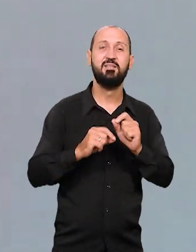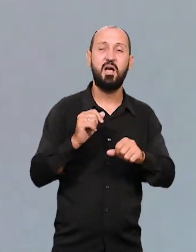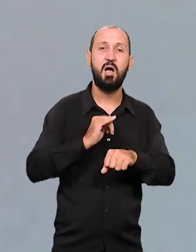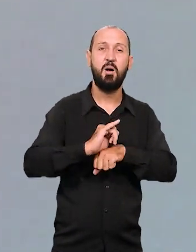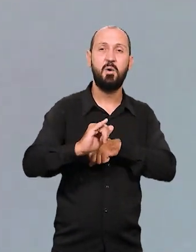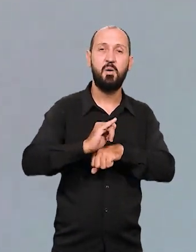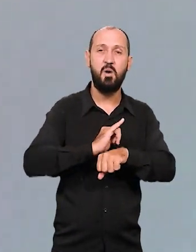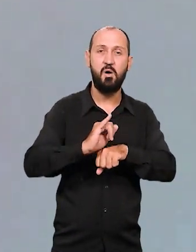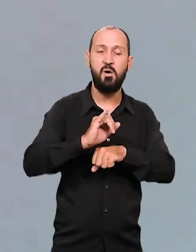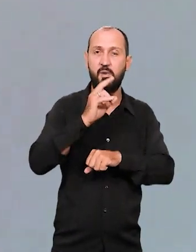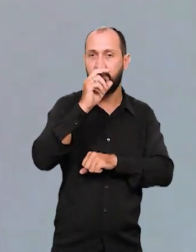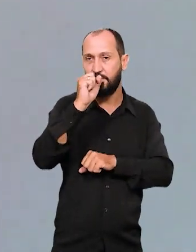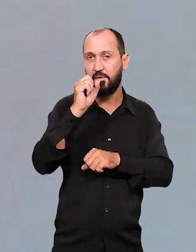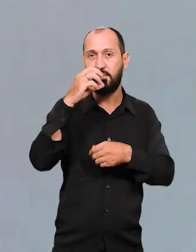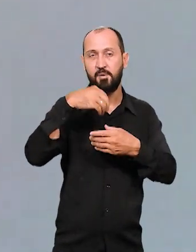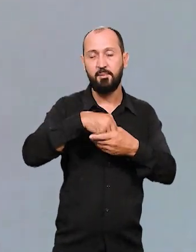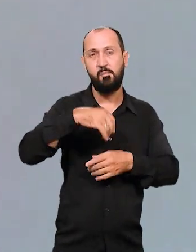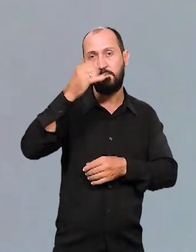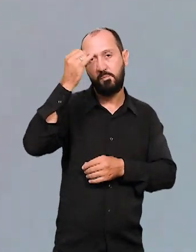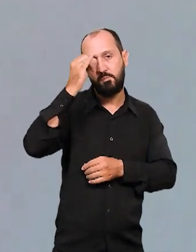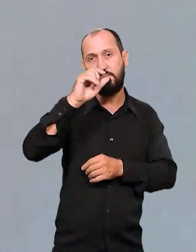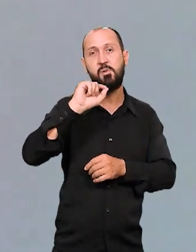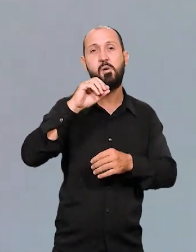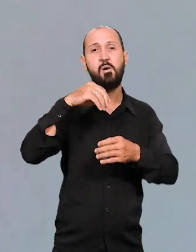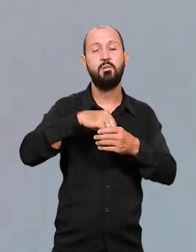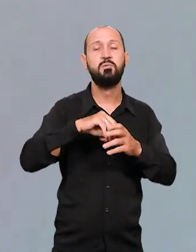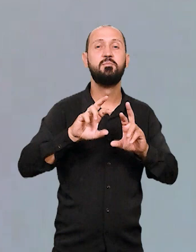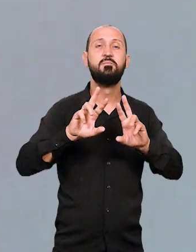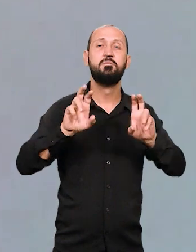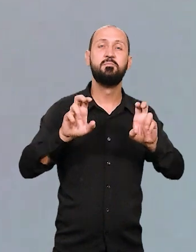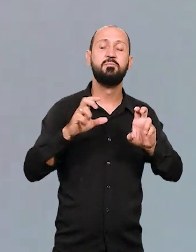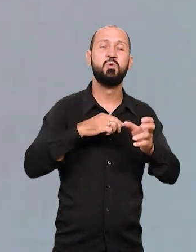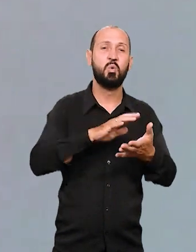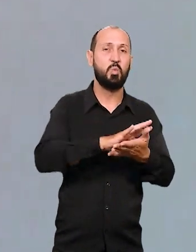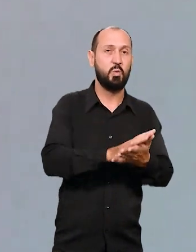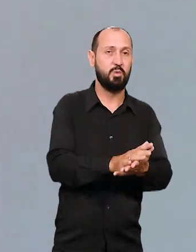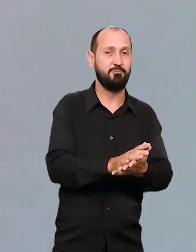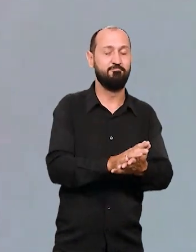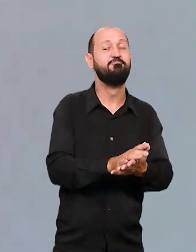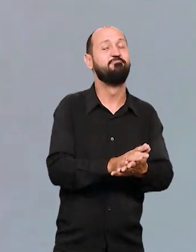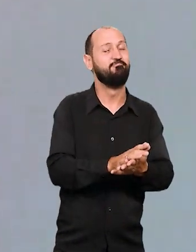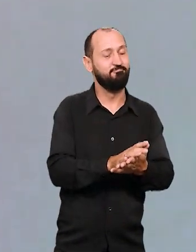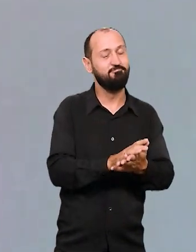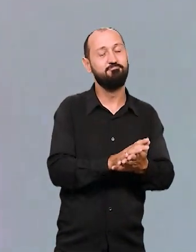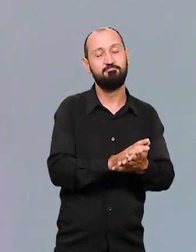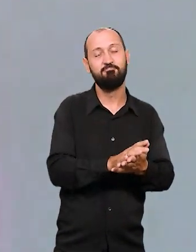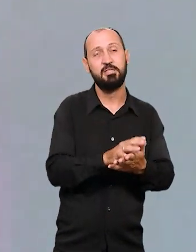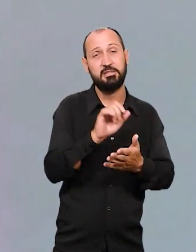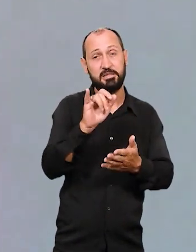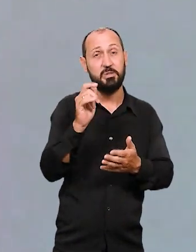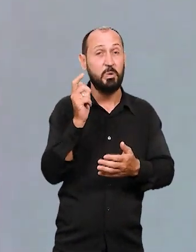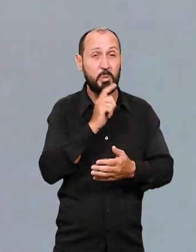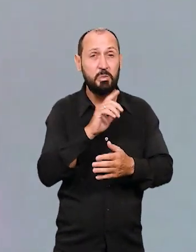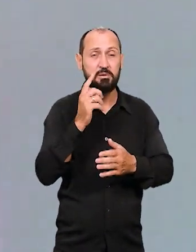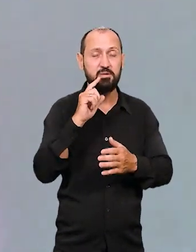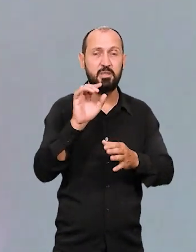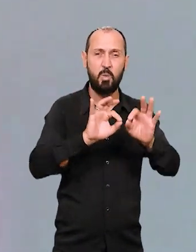que ter uma estratégia muito forte para combate do estigma e do preconceito. Se nós